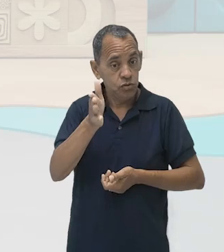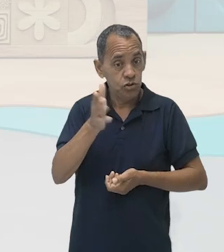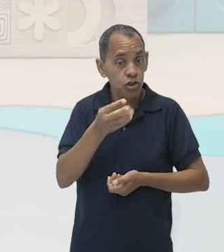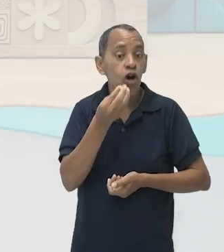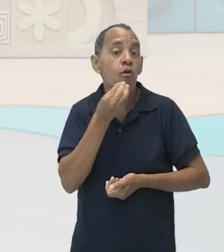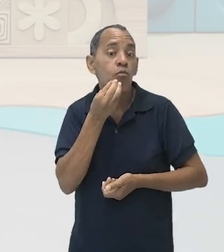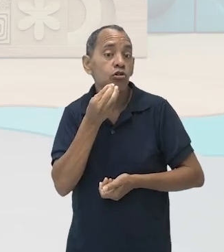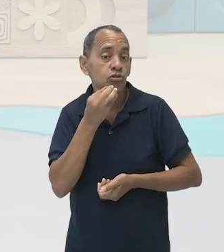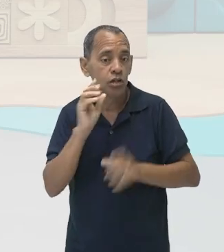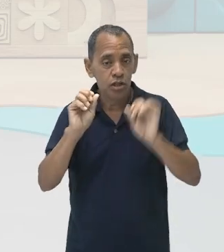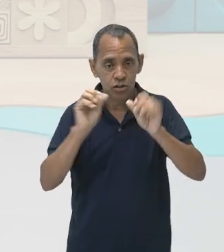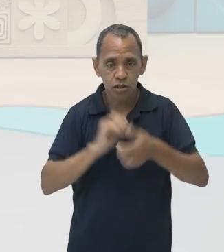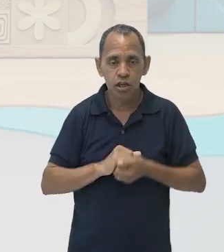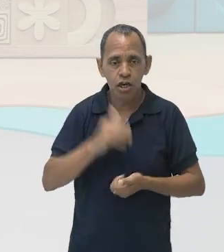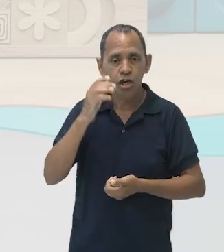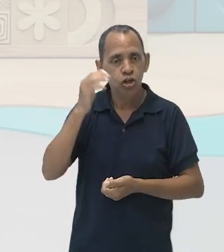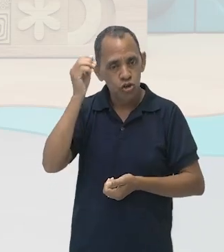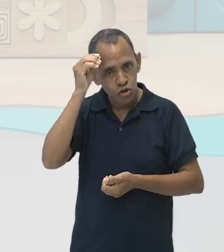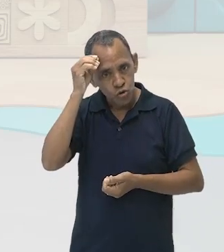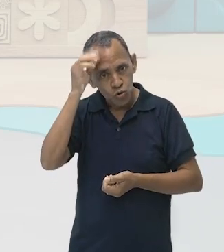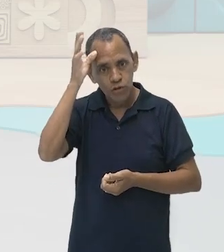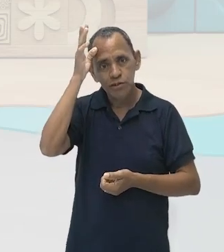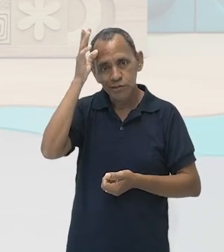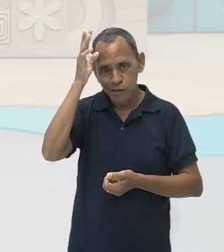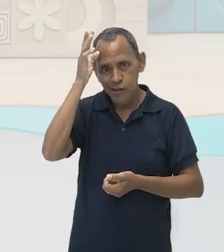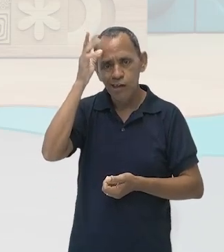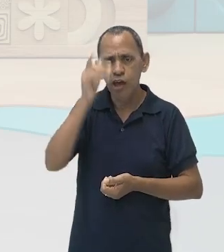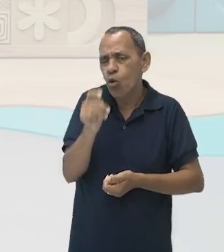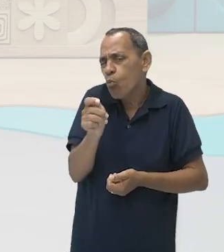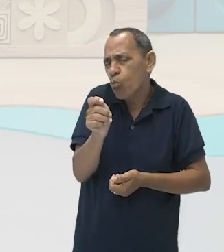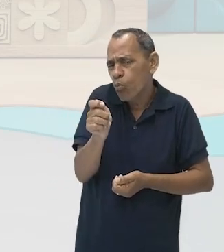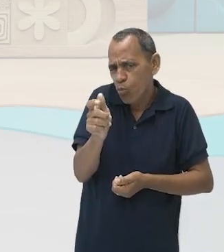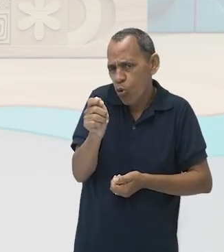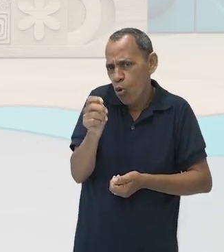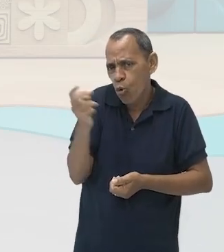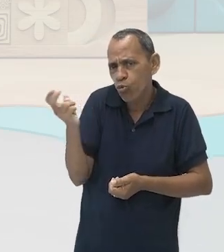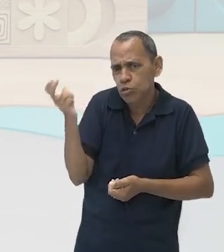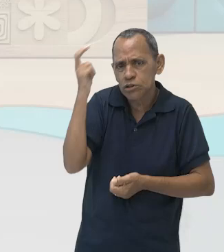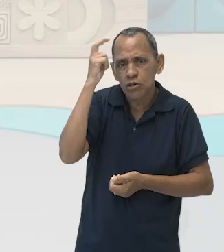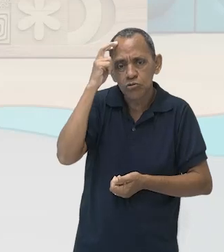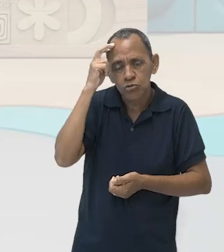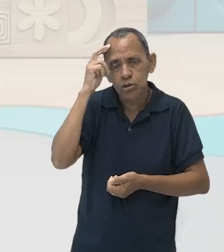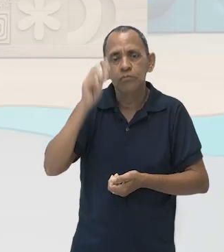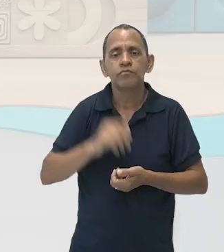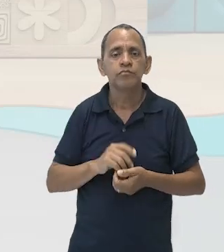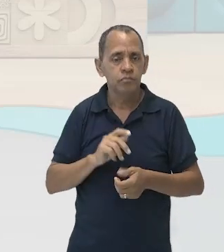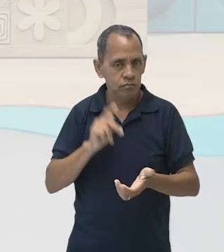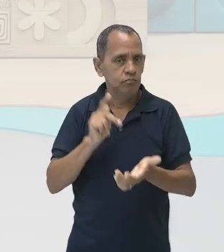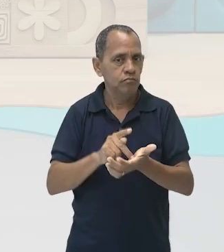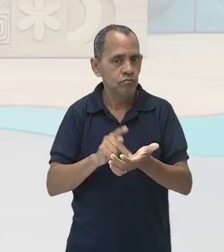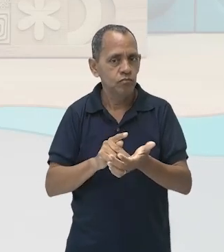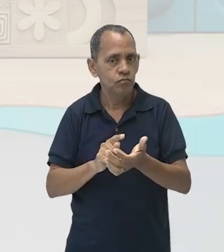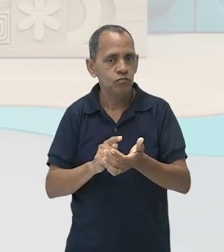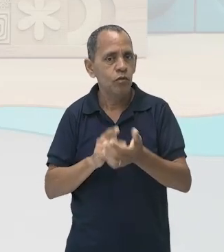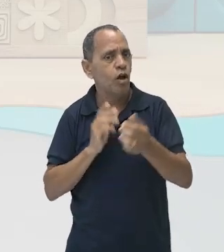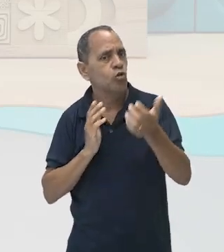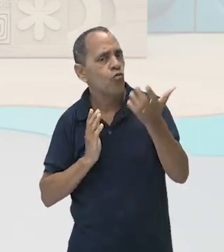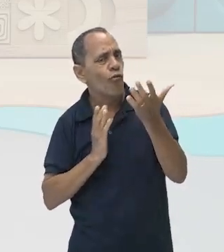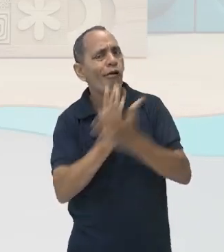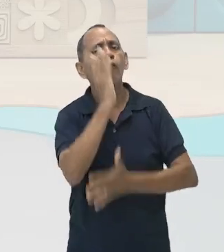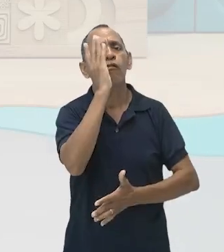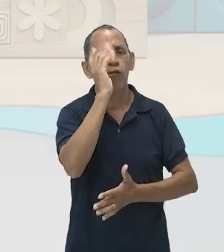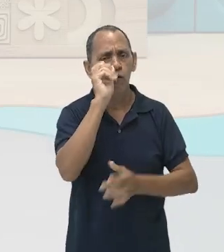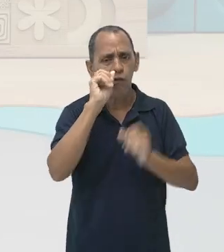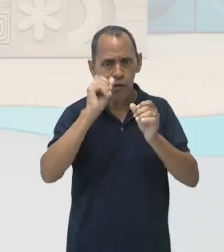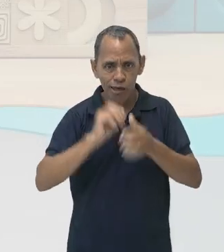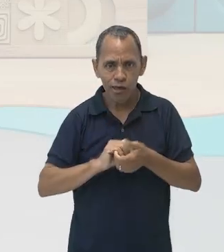conhecer um pouco mais dessa cultura, e ela vai muito além da dança, entra ali a questão da